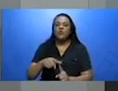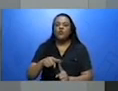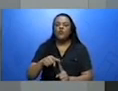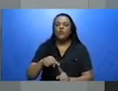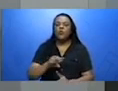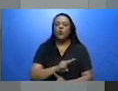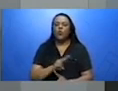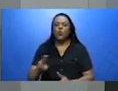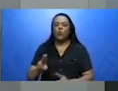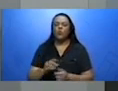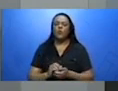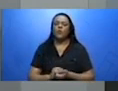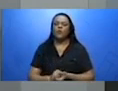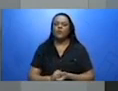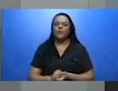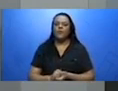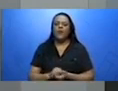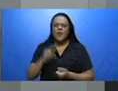estudamos